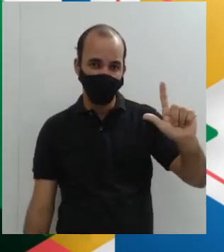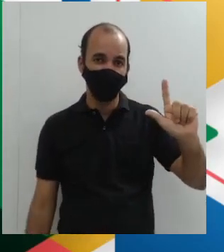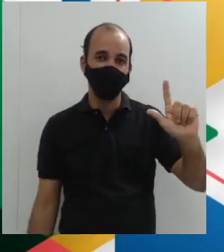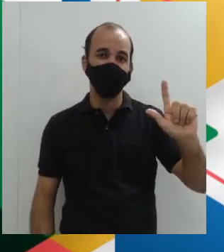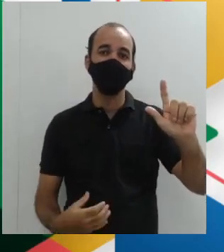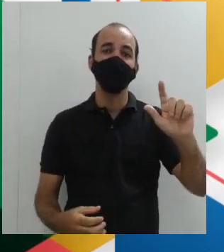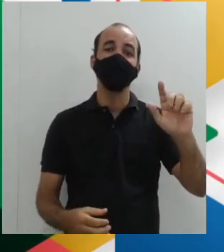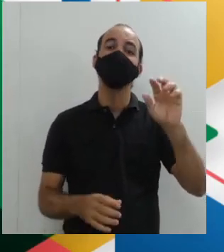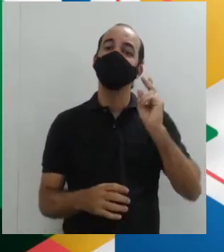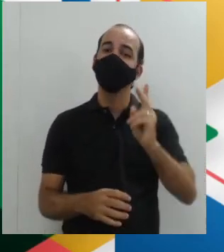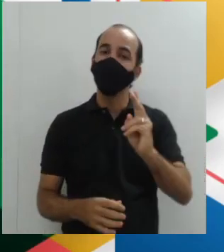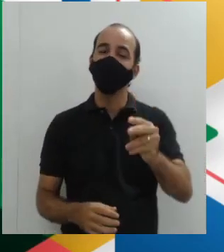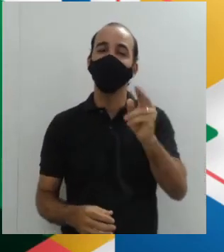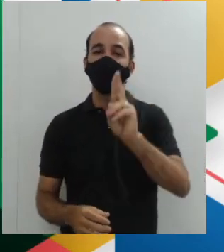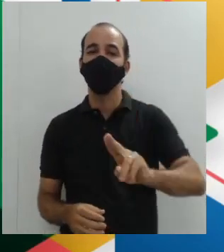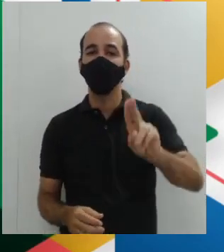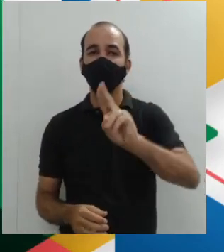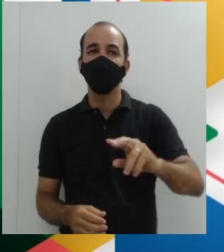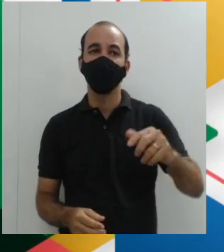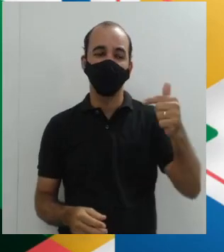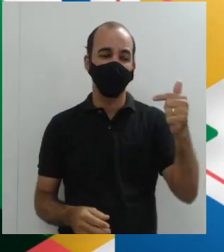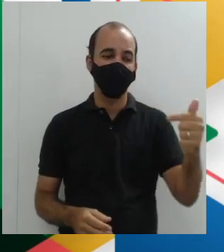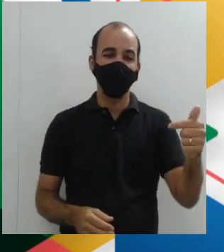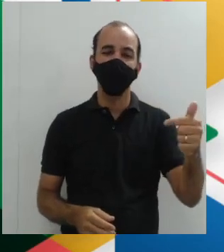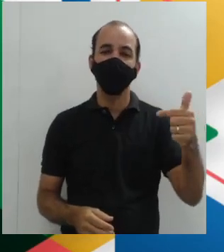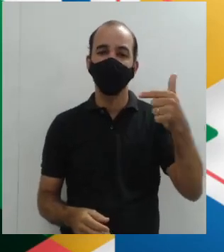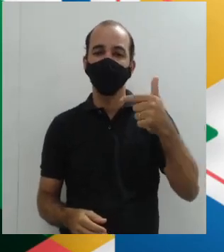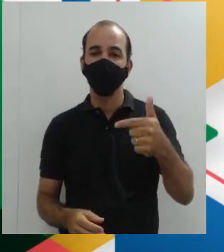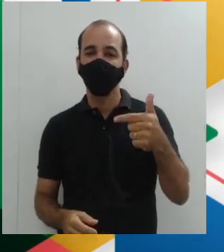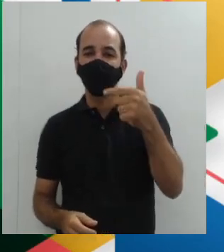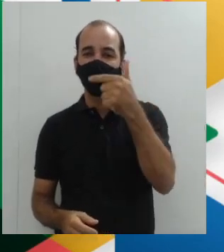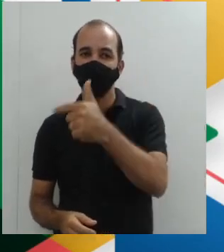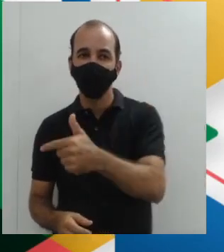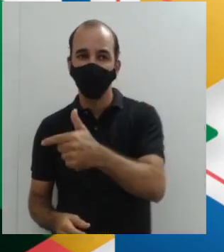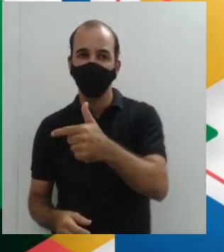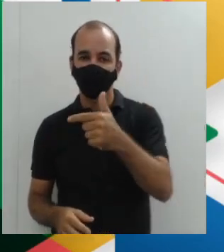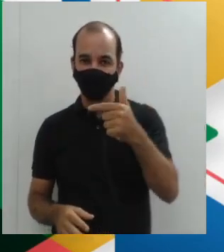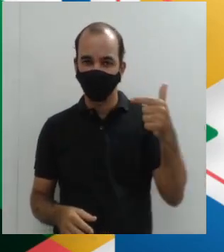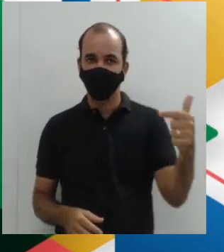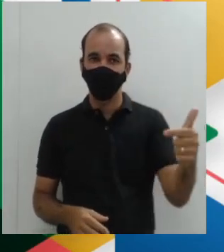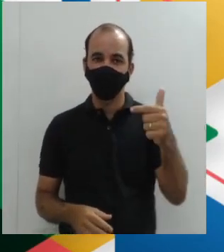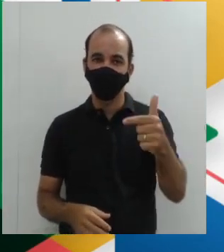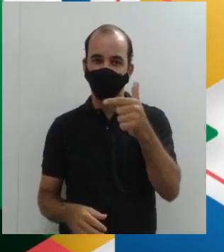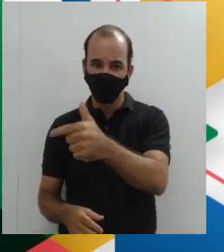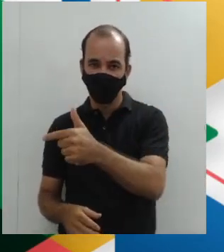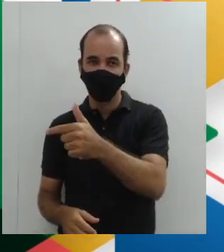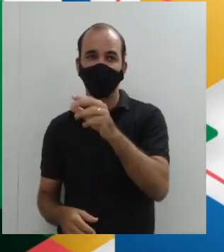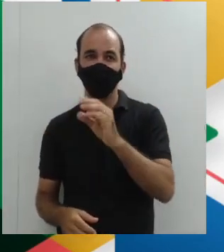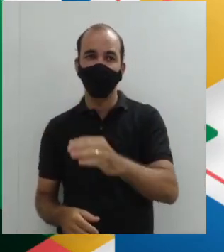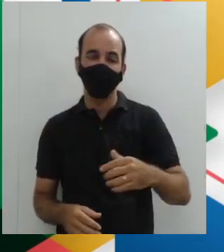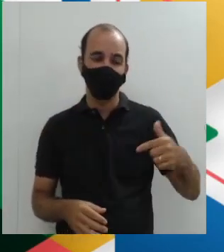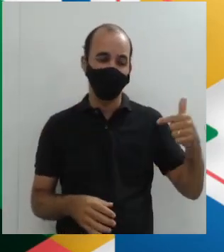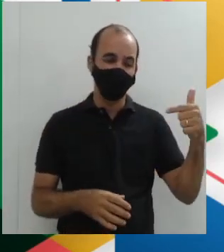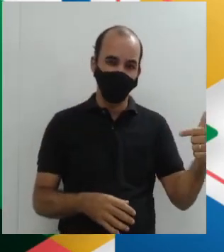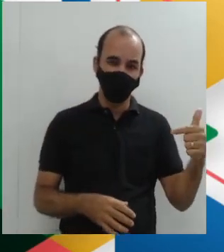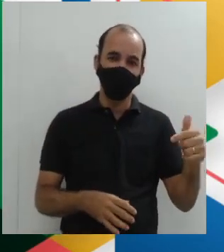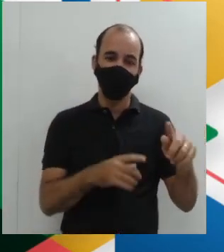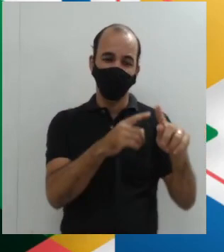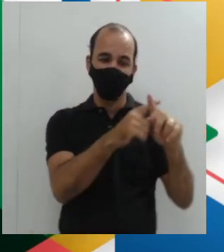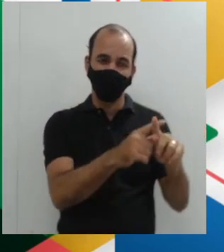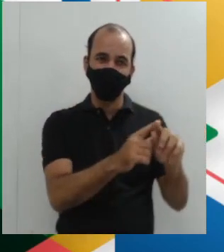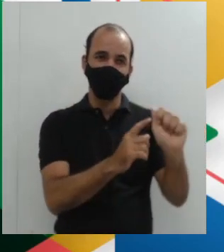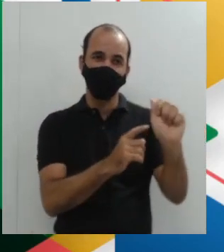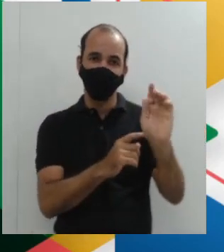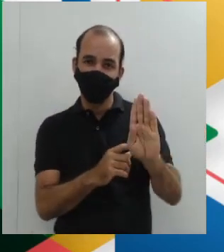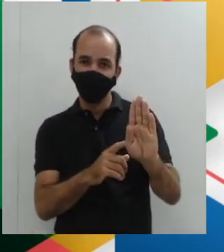elemento em comum, então eu posso colocar esse 2 lá fora em evidência. E aí eu tenho 2 vezes AB mais